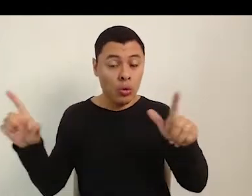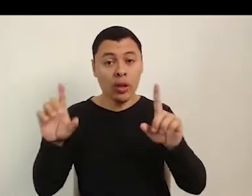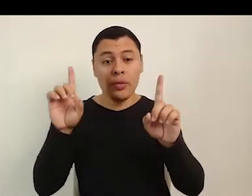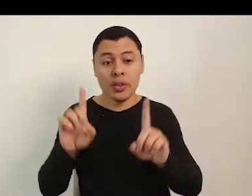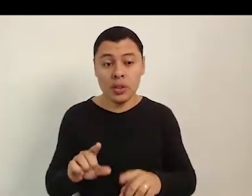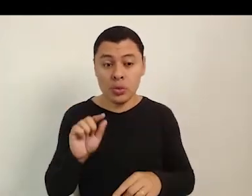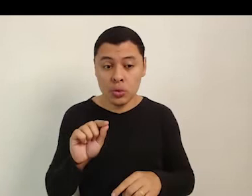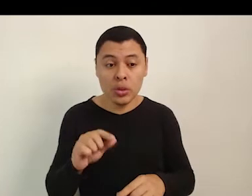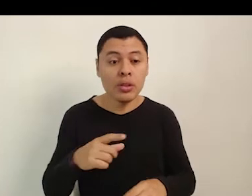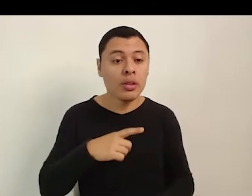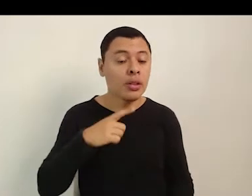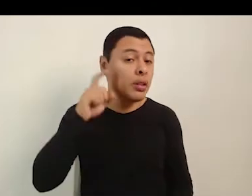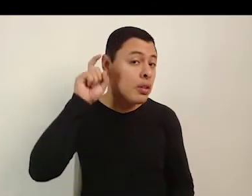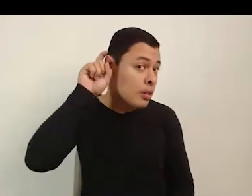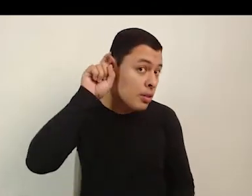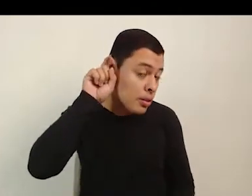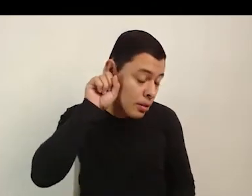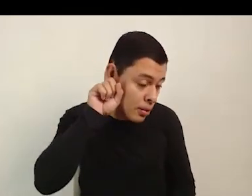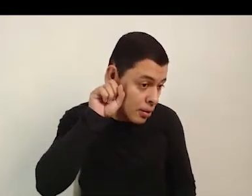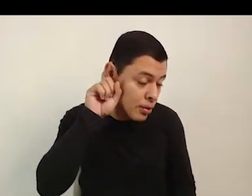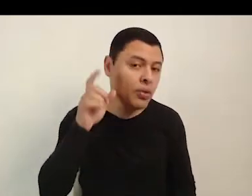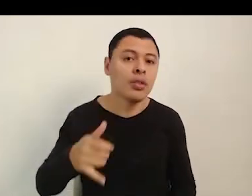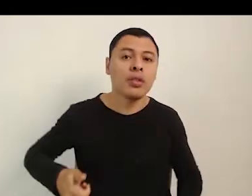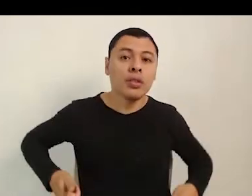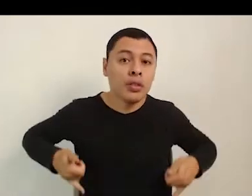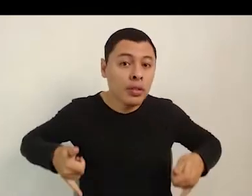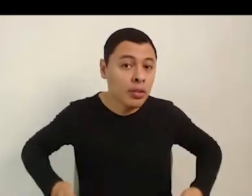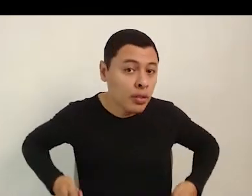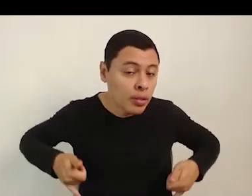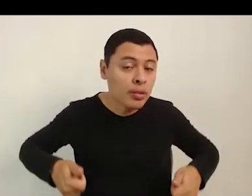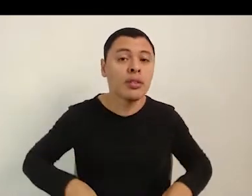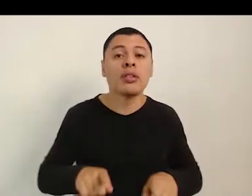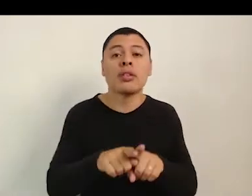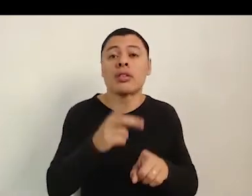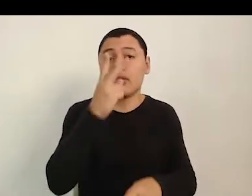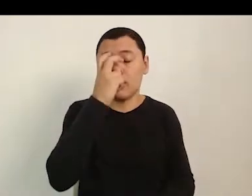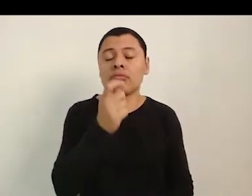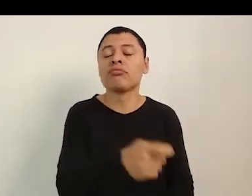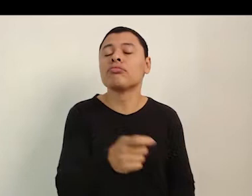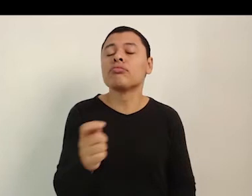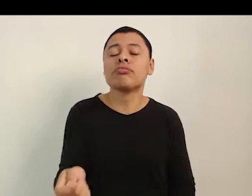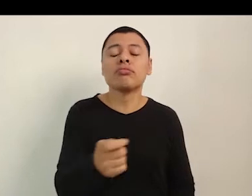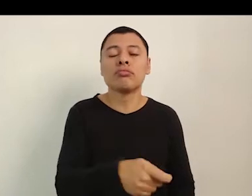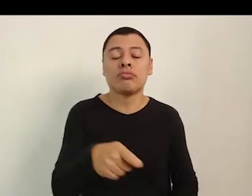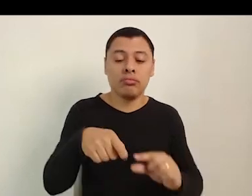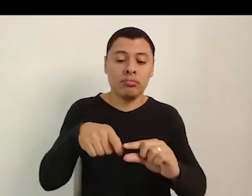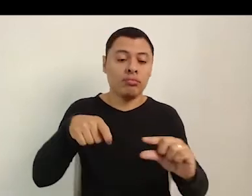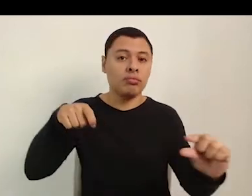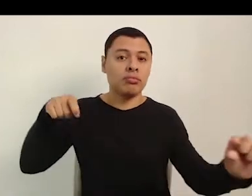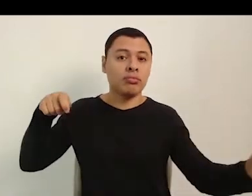próteses auditivas, a muleta, a sua própria bengala também, né, Bruno? É uma Sim, tecnologia assistiva.